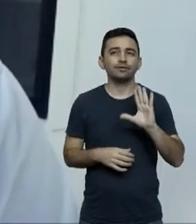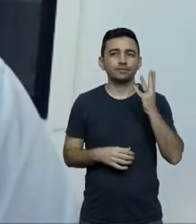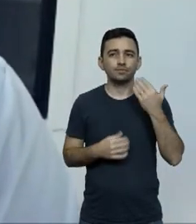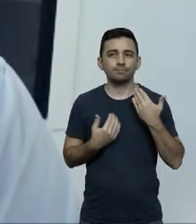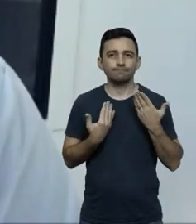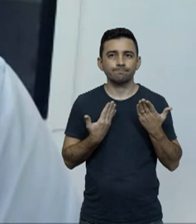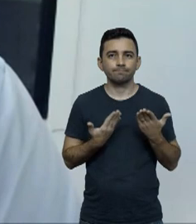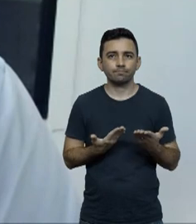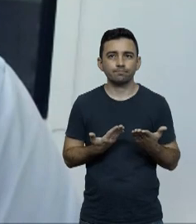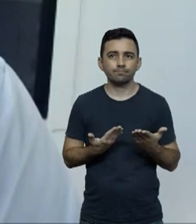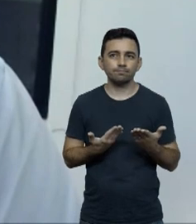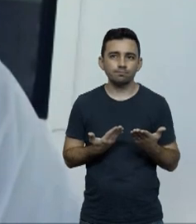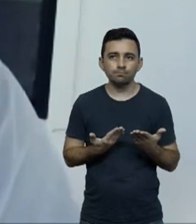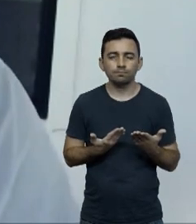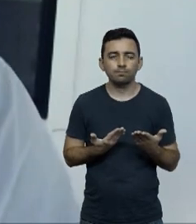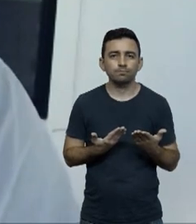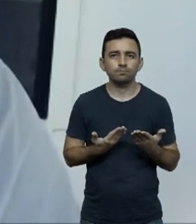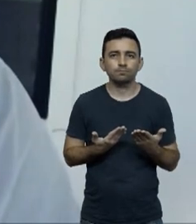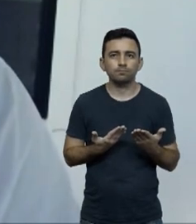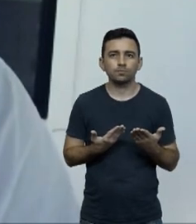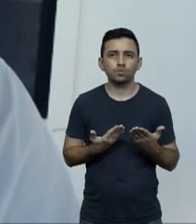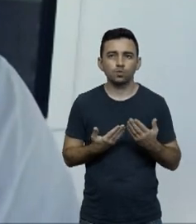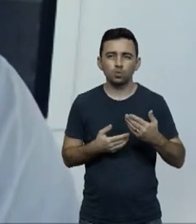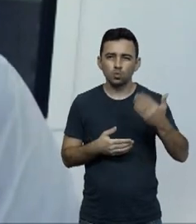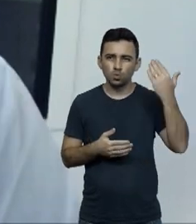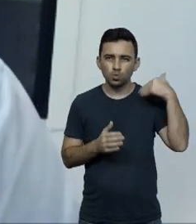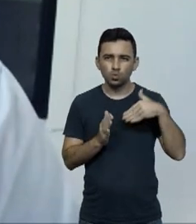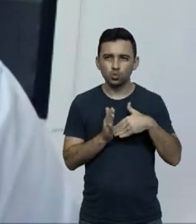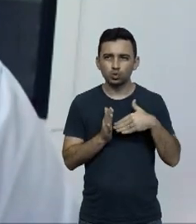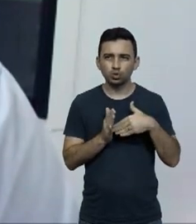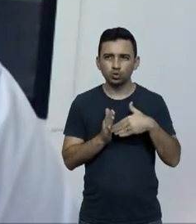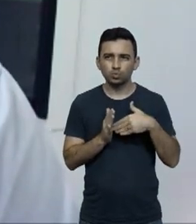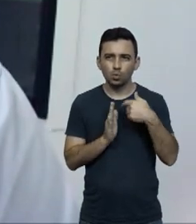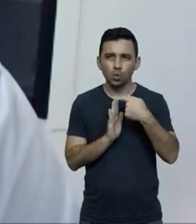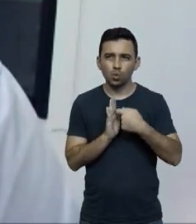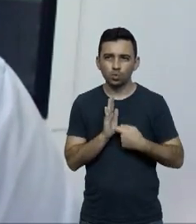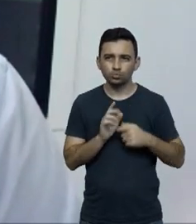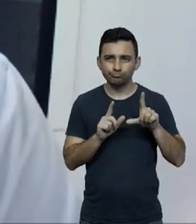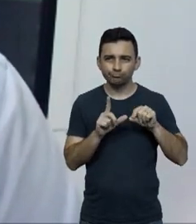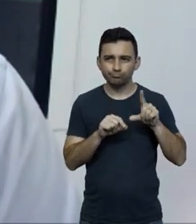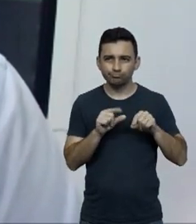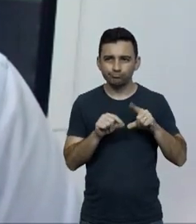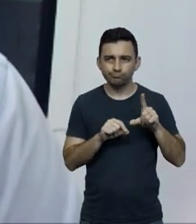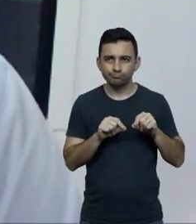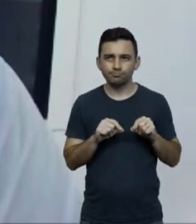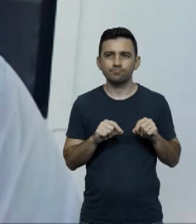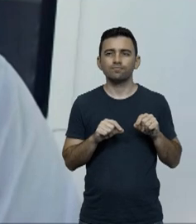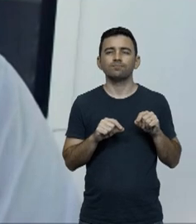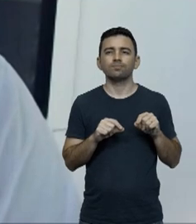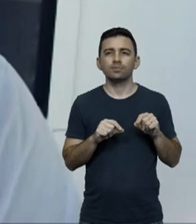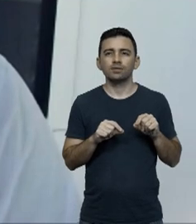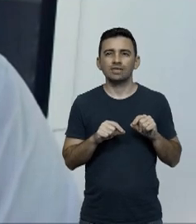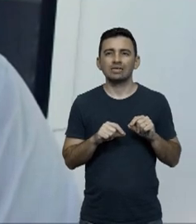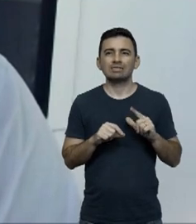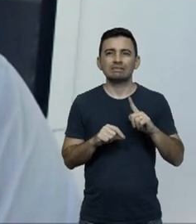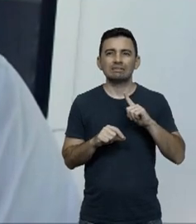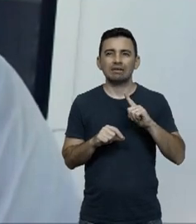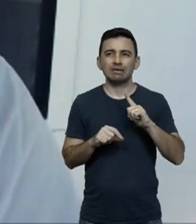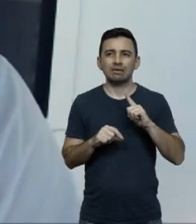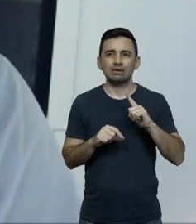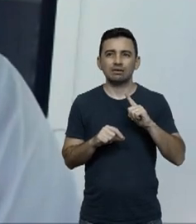que envolve esse último concurso esse último processo seletivo né é inúmeras